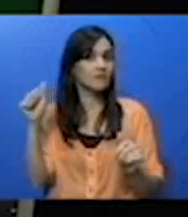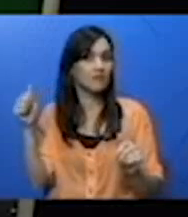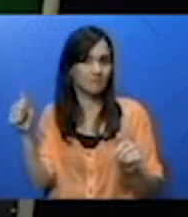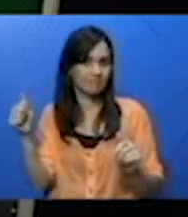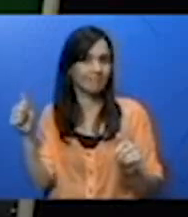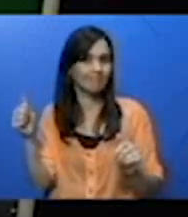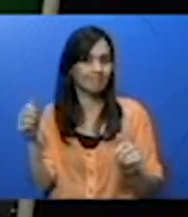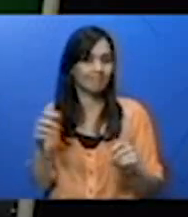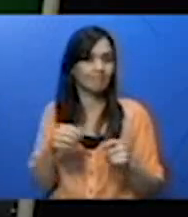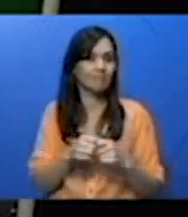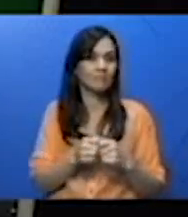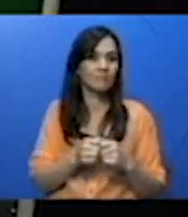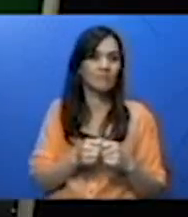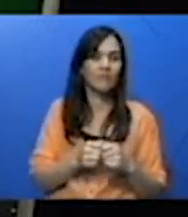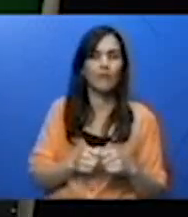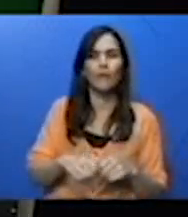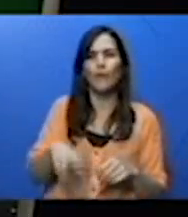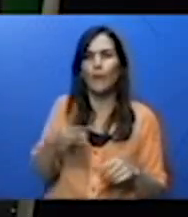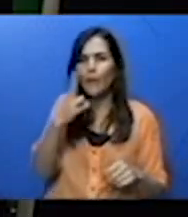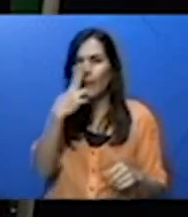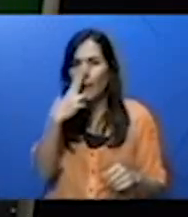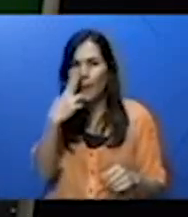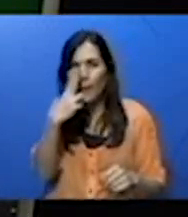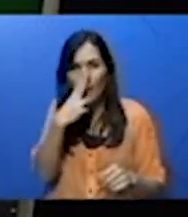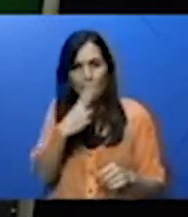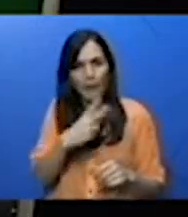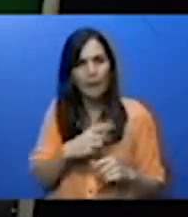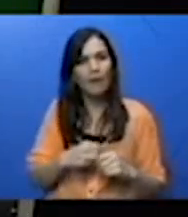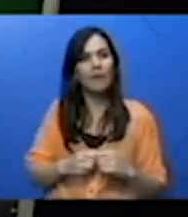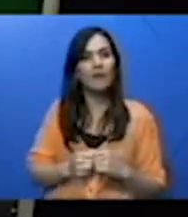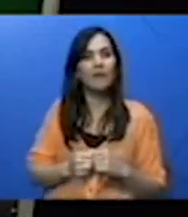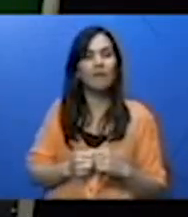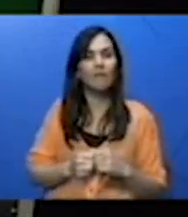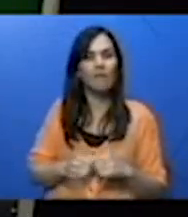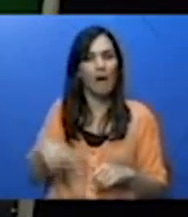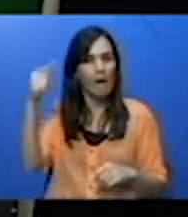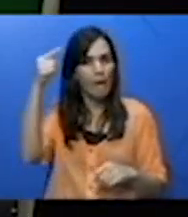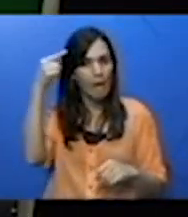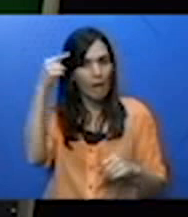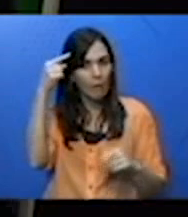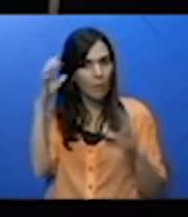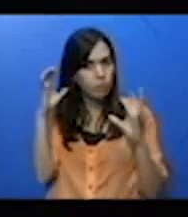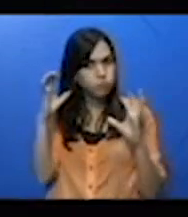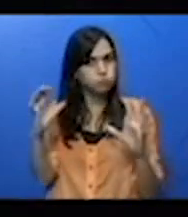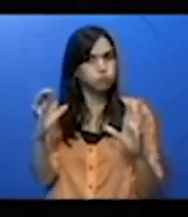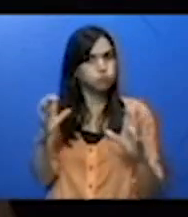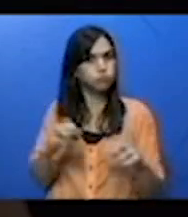forte, encrenqueira, que a bola é cabeçuda,